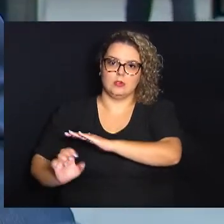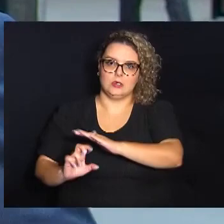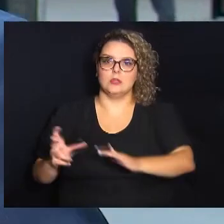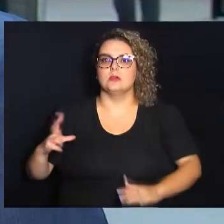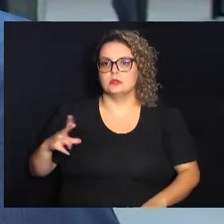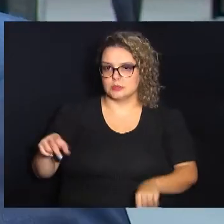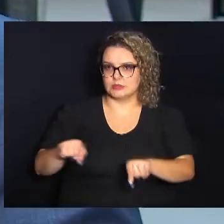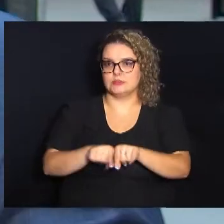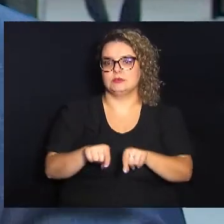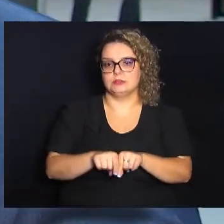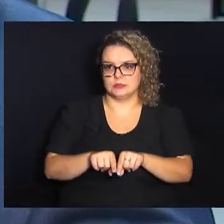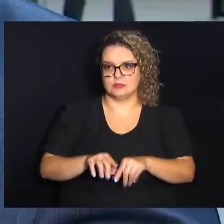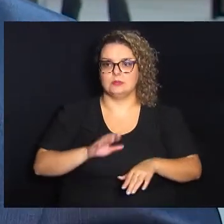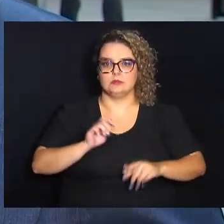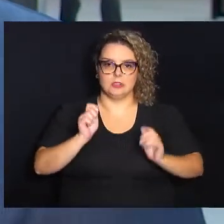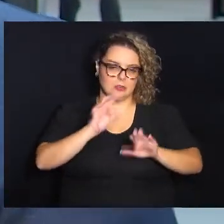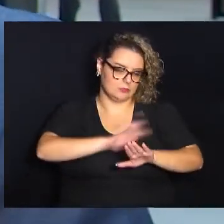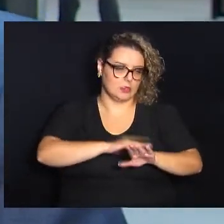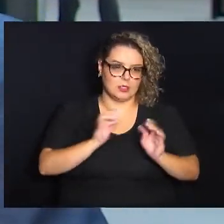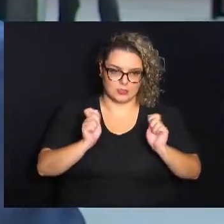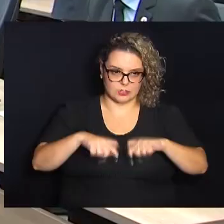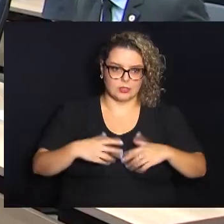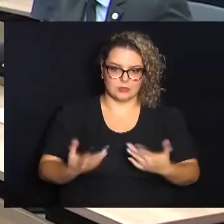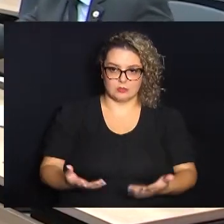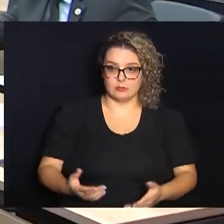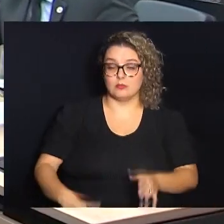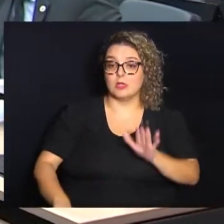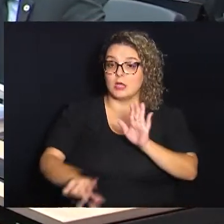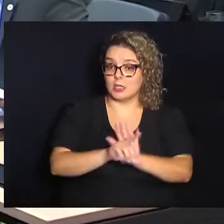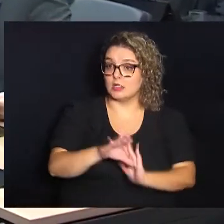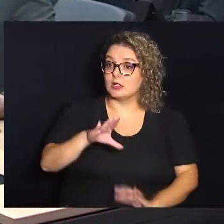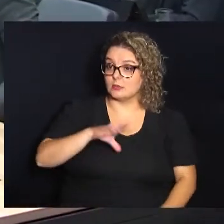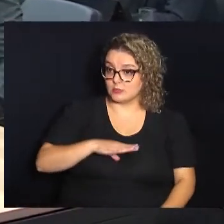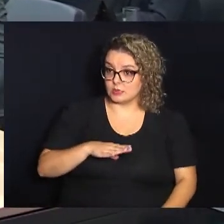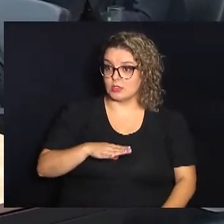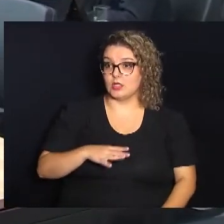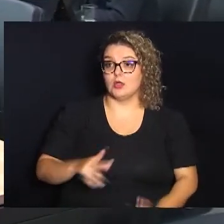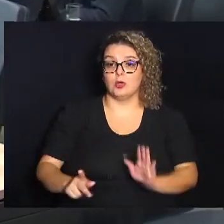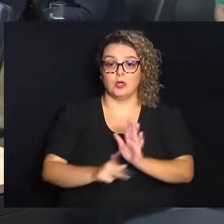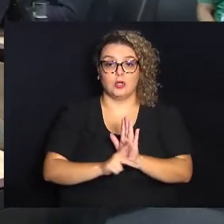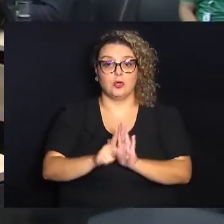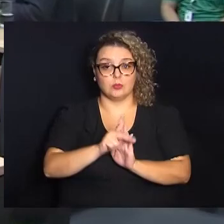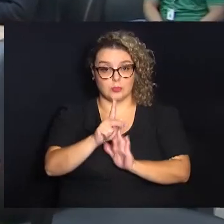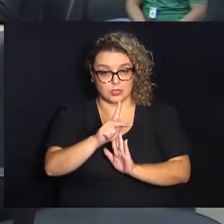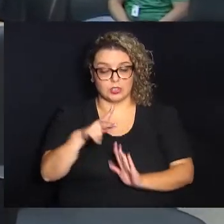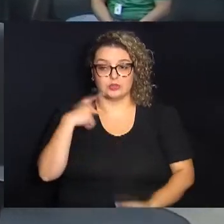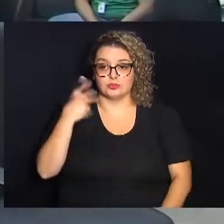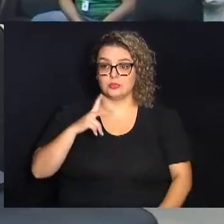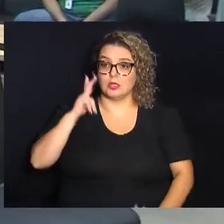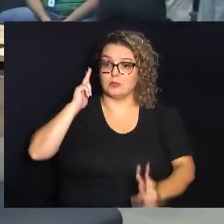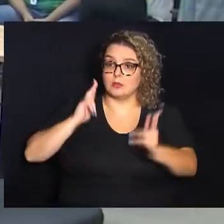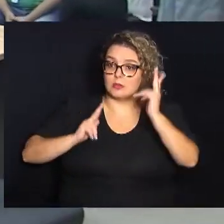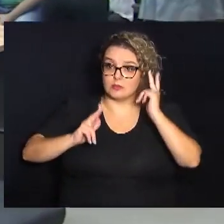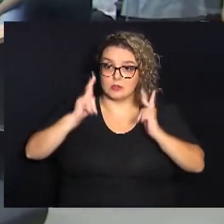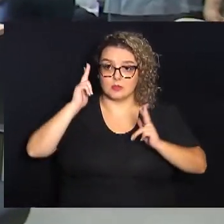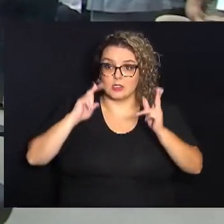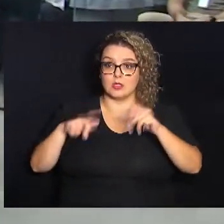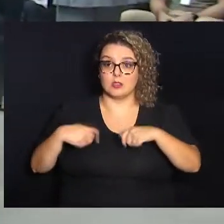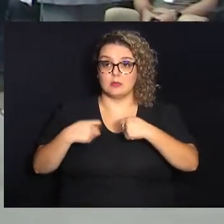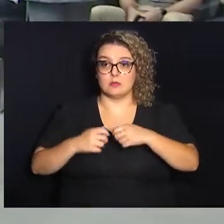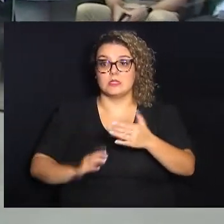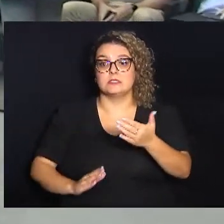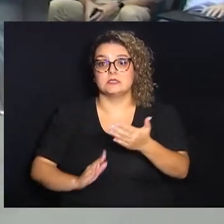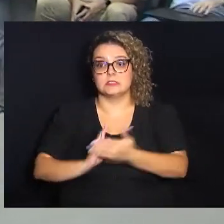essas empresas privadas também para estar atuando. Para se tornar lei municipal, o projeto do vereador Edivaldo